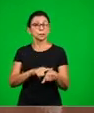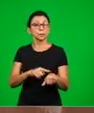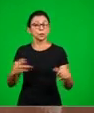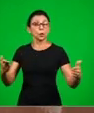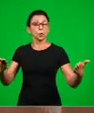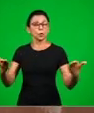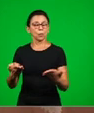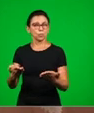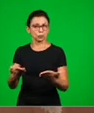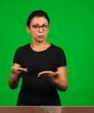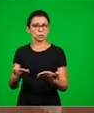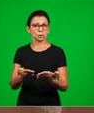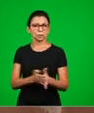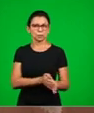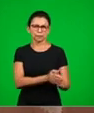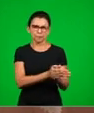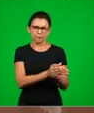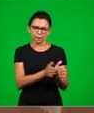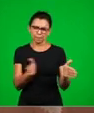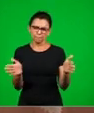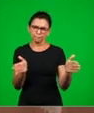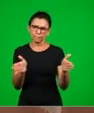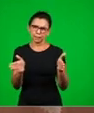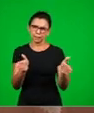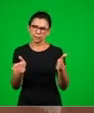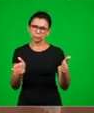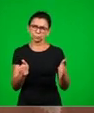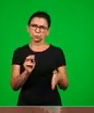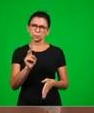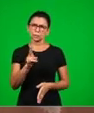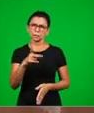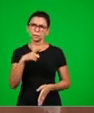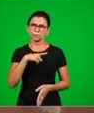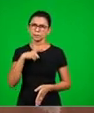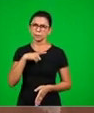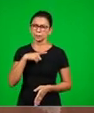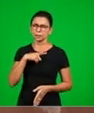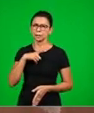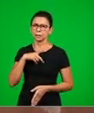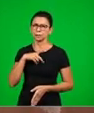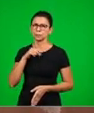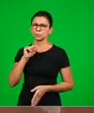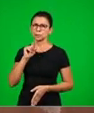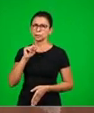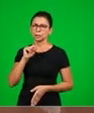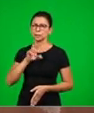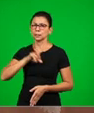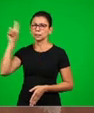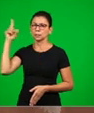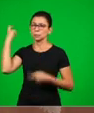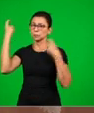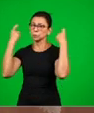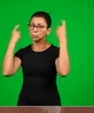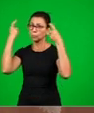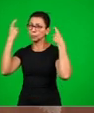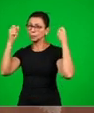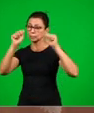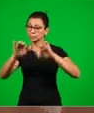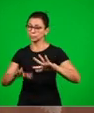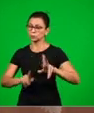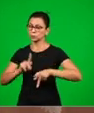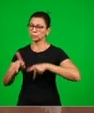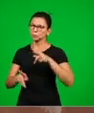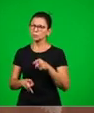as épocas houve uma preocupação da parte do Senhor em renovar a vida do seu povo. O homem é sujeito às quedas,